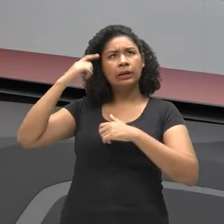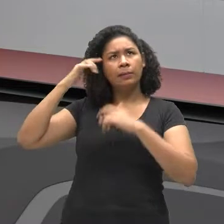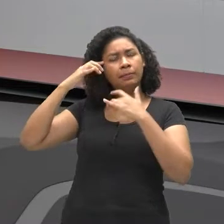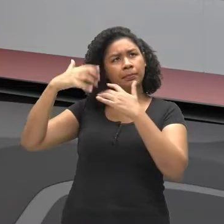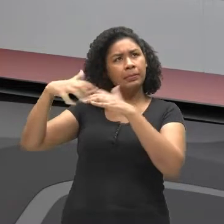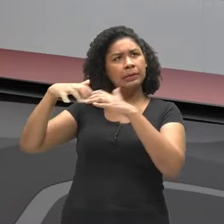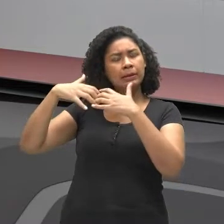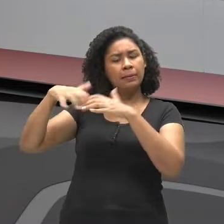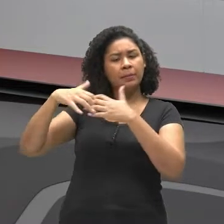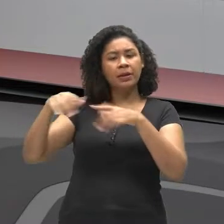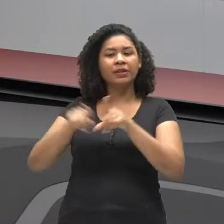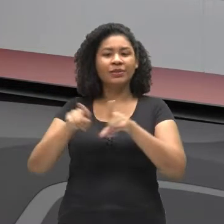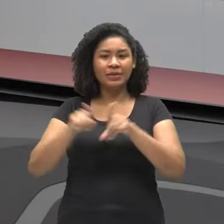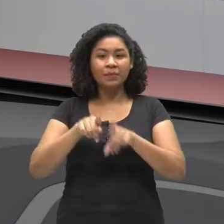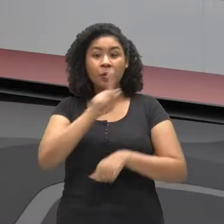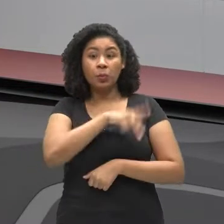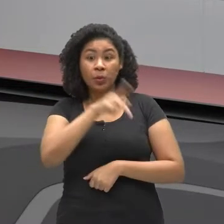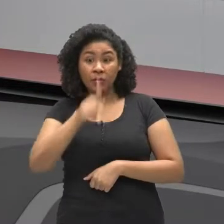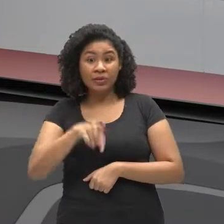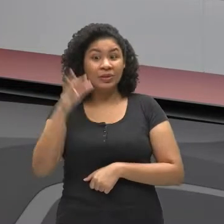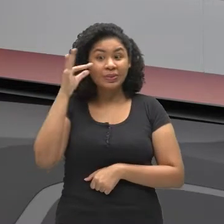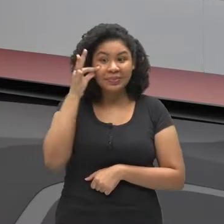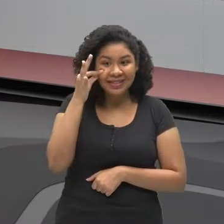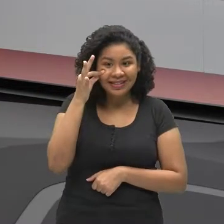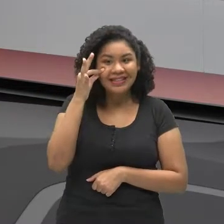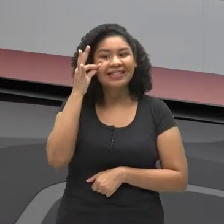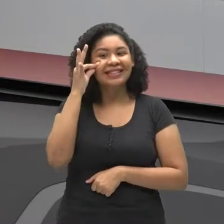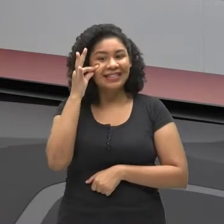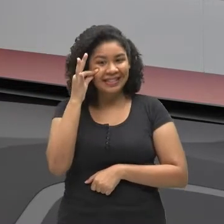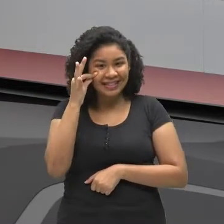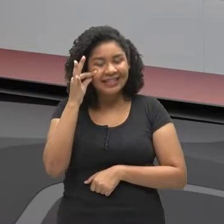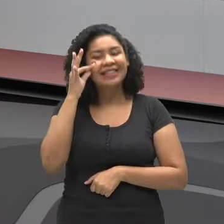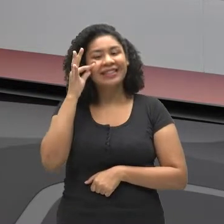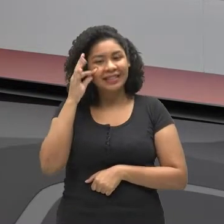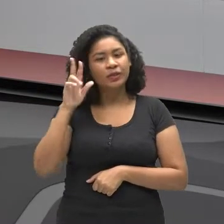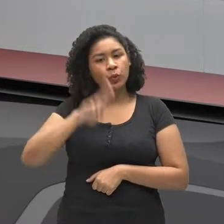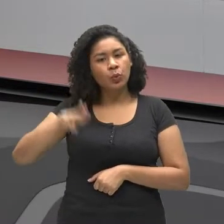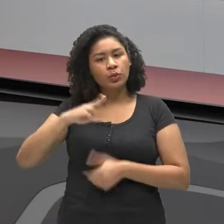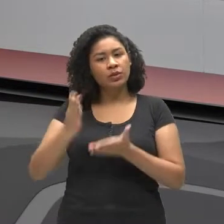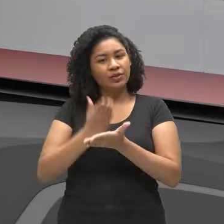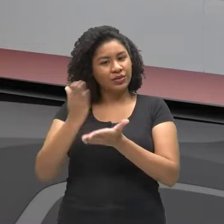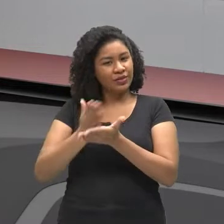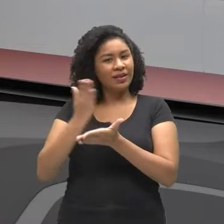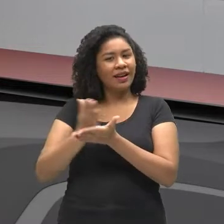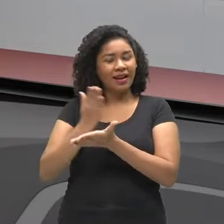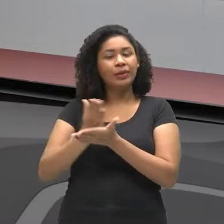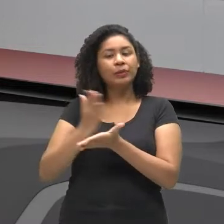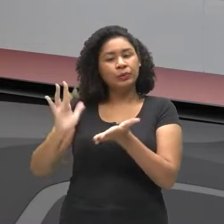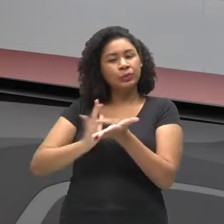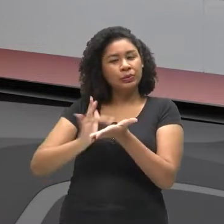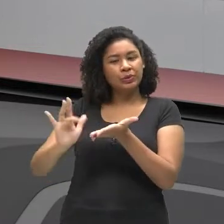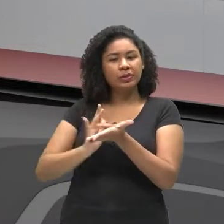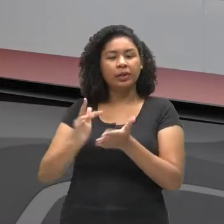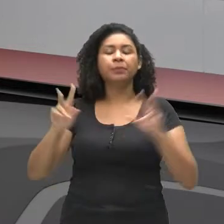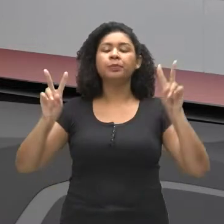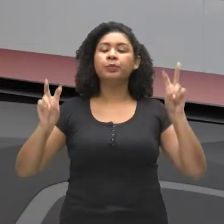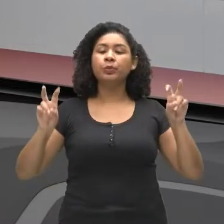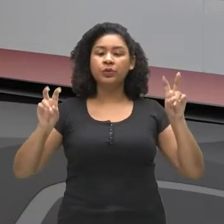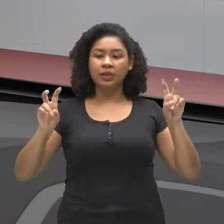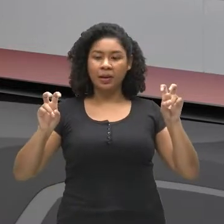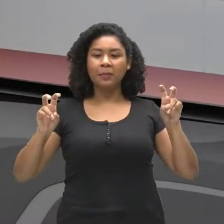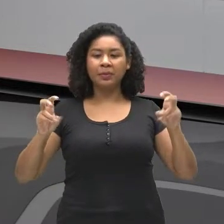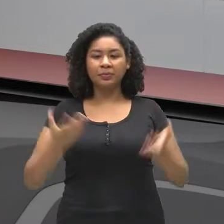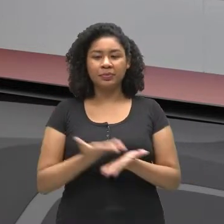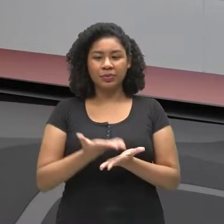nossos colegas professores presenciais aí com o nosso diário digital, eu vou trazer para vocês o nosso objeto de conhecimento e o